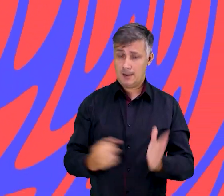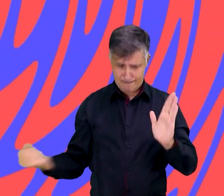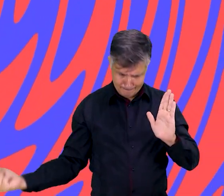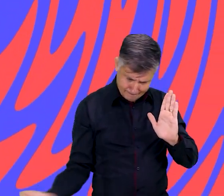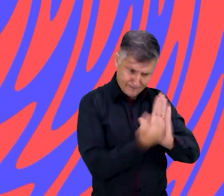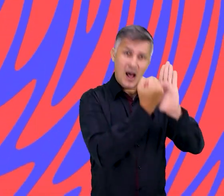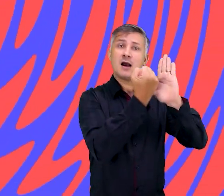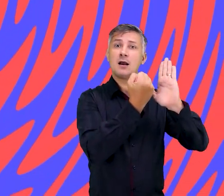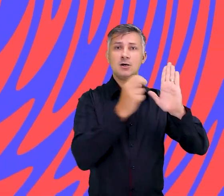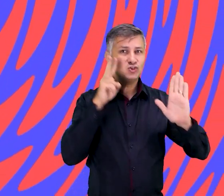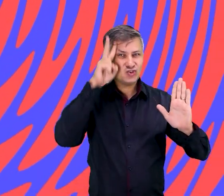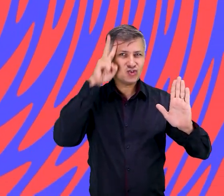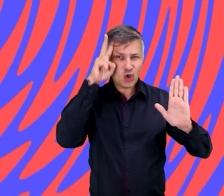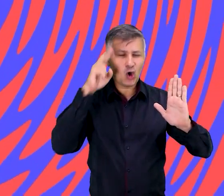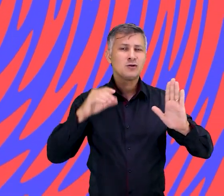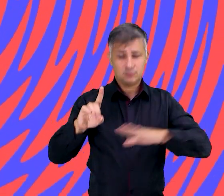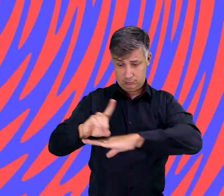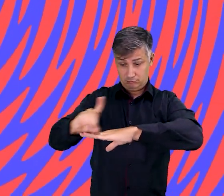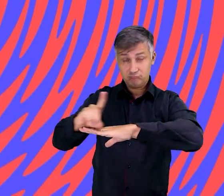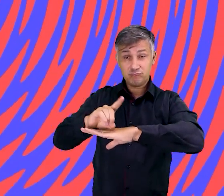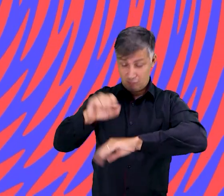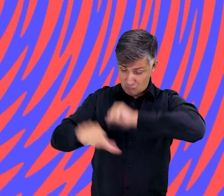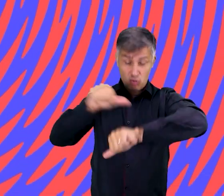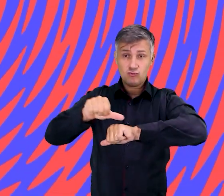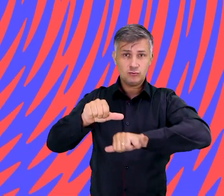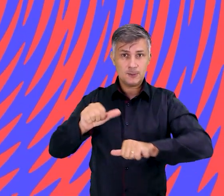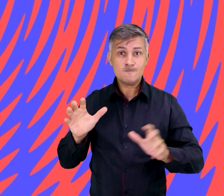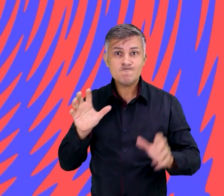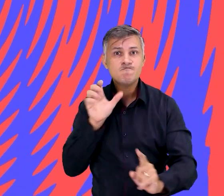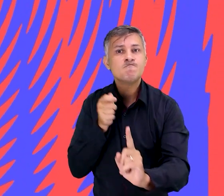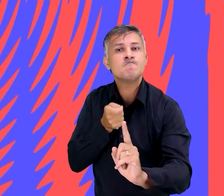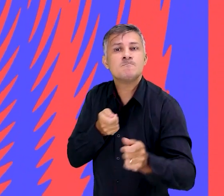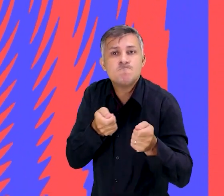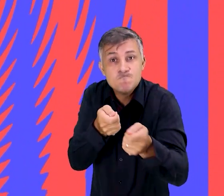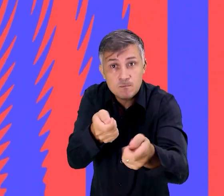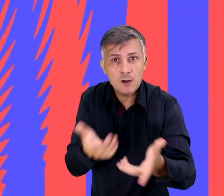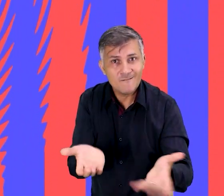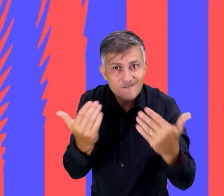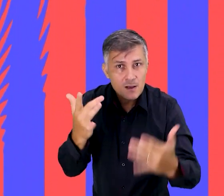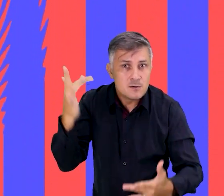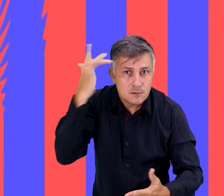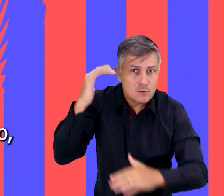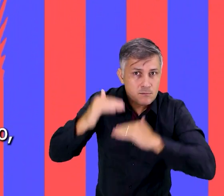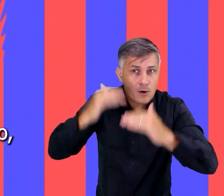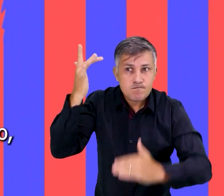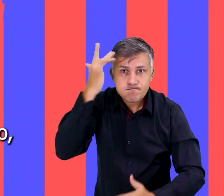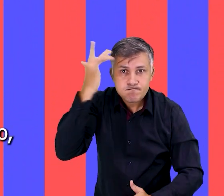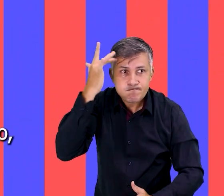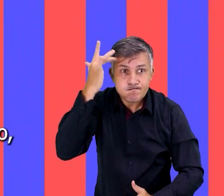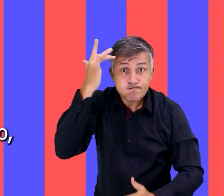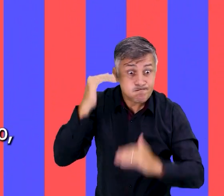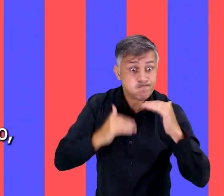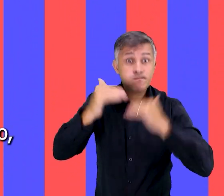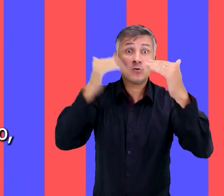um marco histórico no mundo das artes. O digitalismo é mutante, provocador, ele segue amadurecendo, acolhe